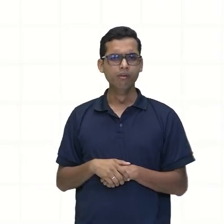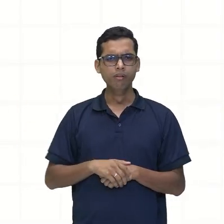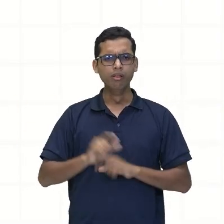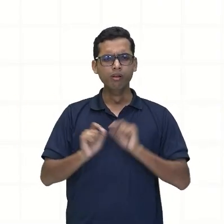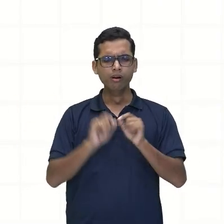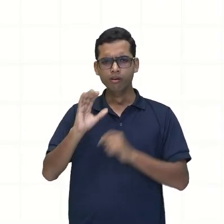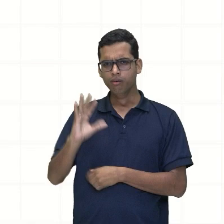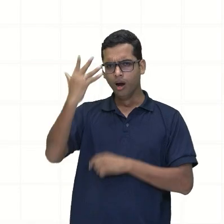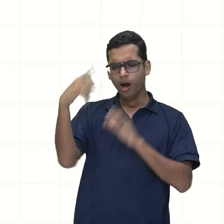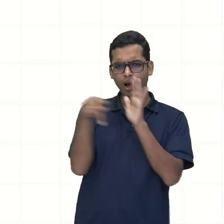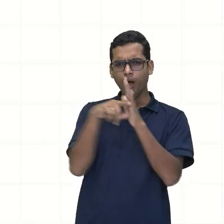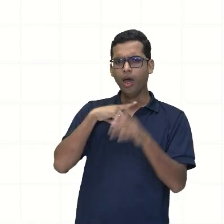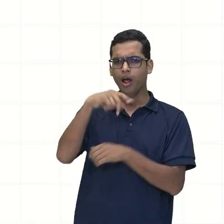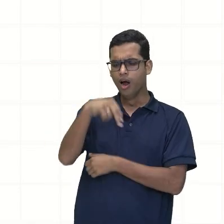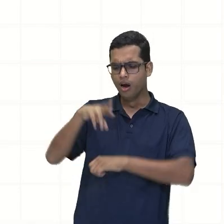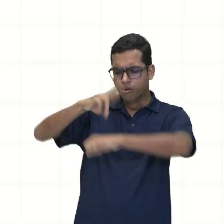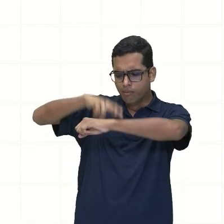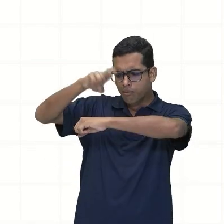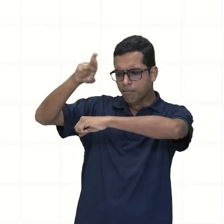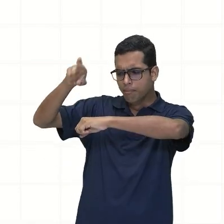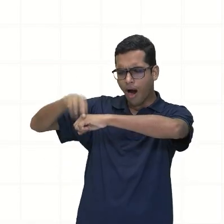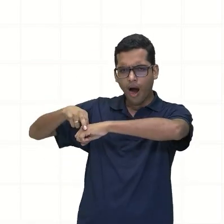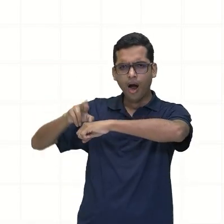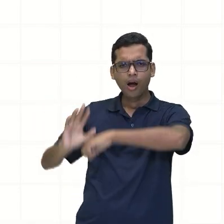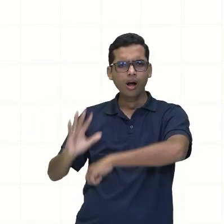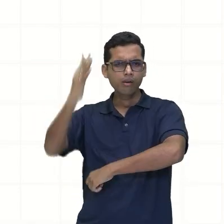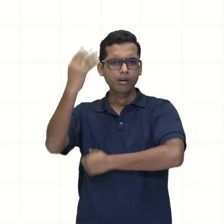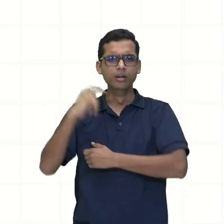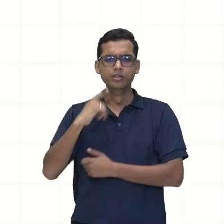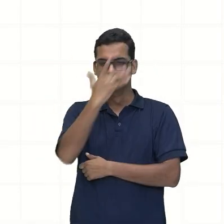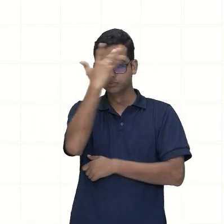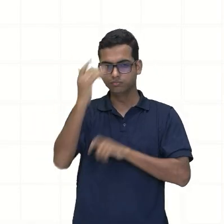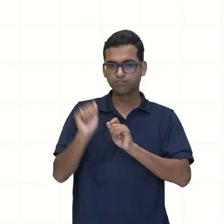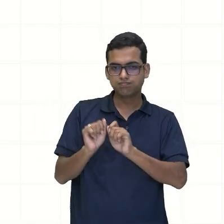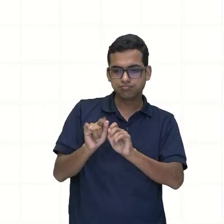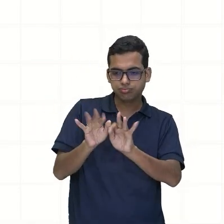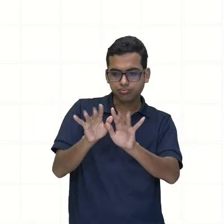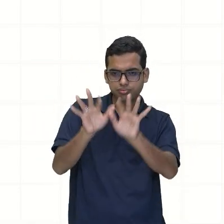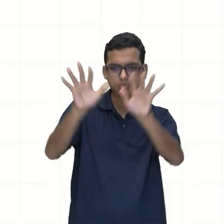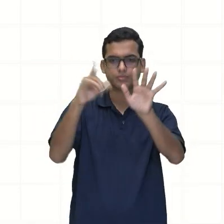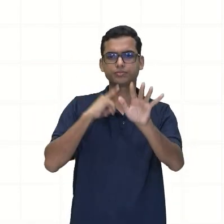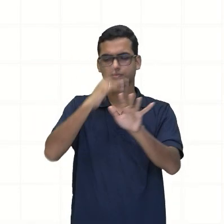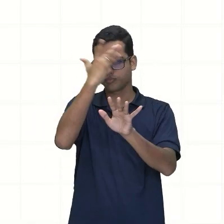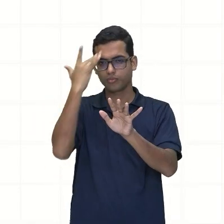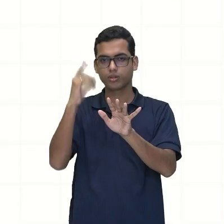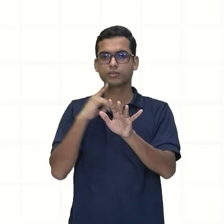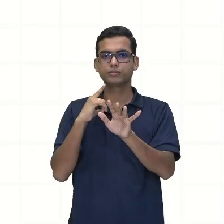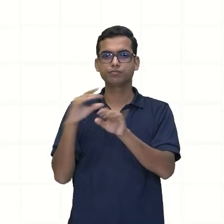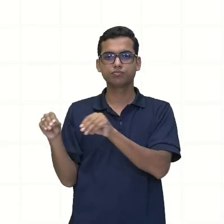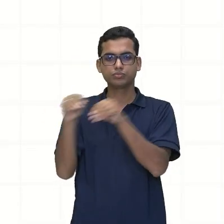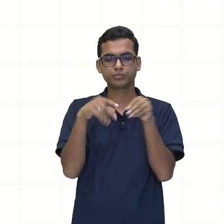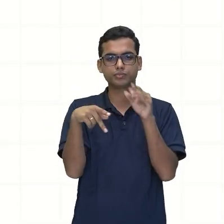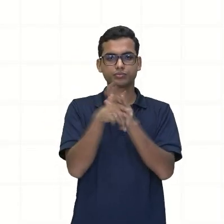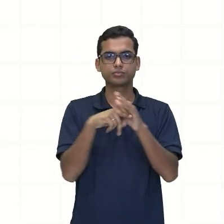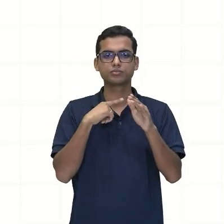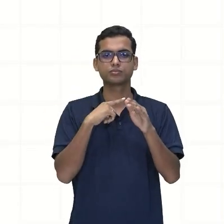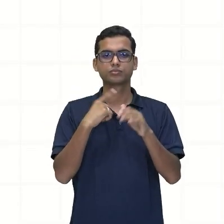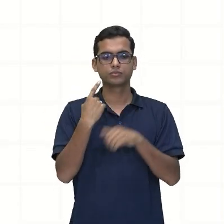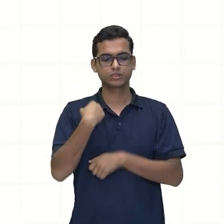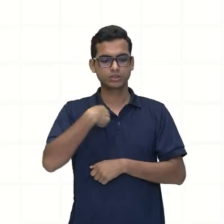para Roraima também a gente observa, né, os fluxos migratórios ao longo dessas décadas,